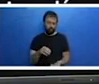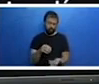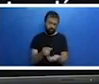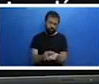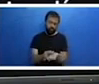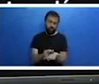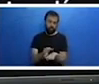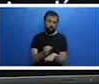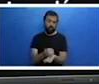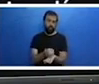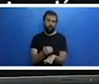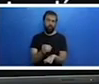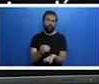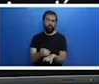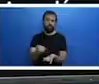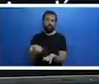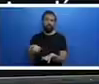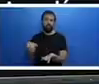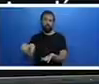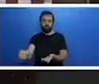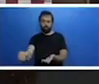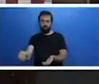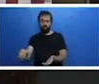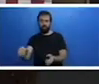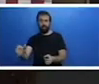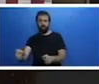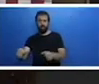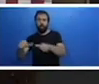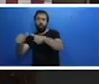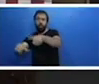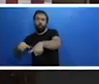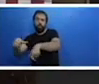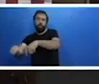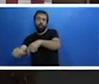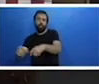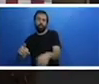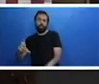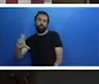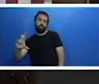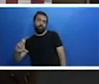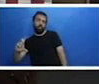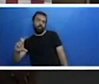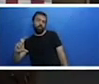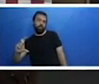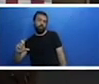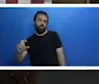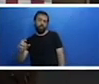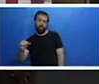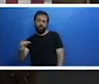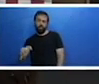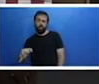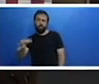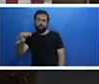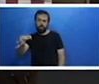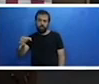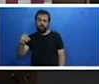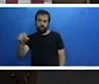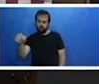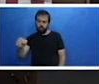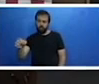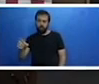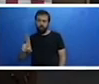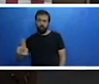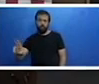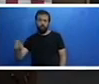pedras até o final do tabuleiro, o peão é promovido a damas, 2 pedras da mesma cor, uma em cima da outra.